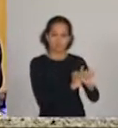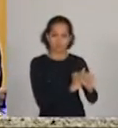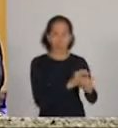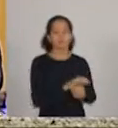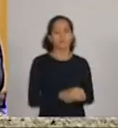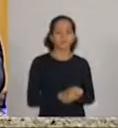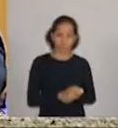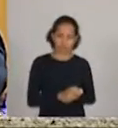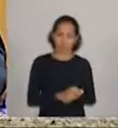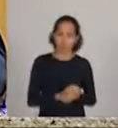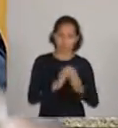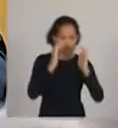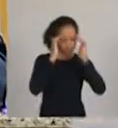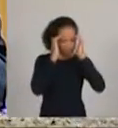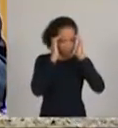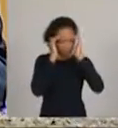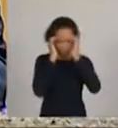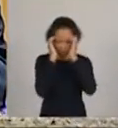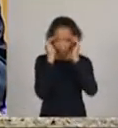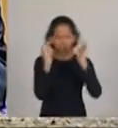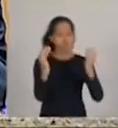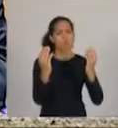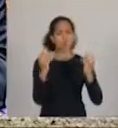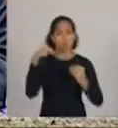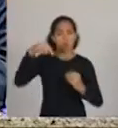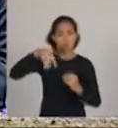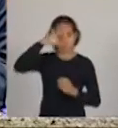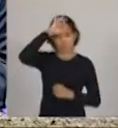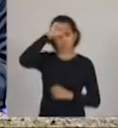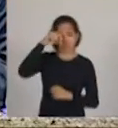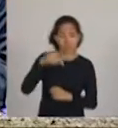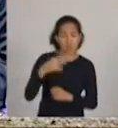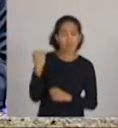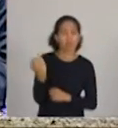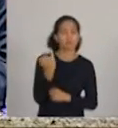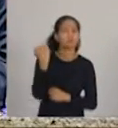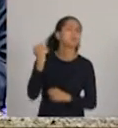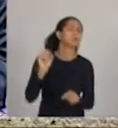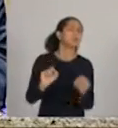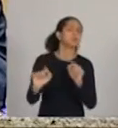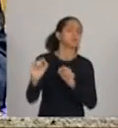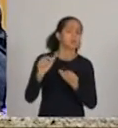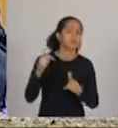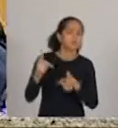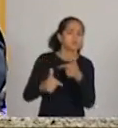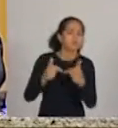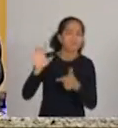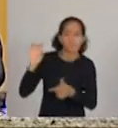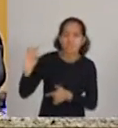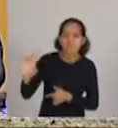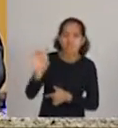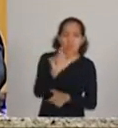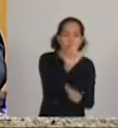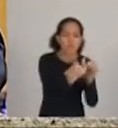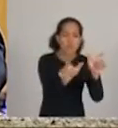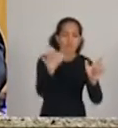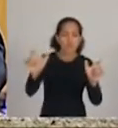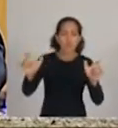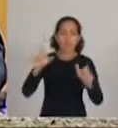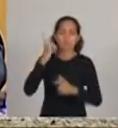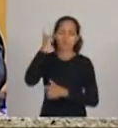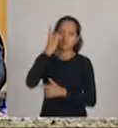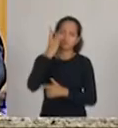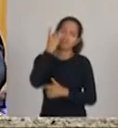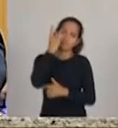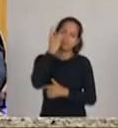tenho muito respeito, aprendi aqui a importância do trabalho de cada parlamentar,